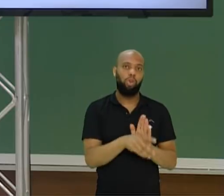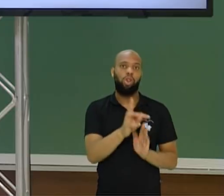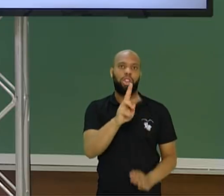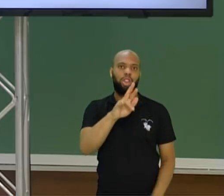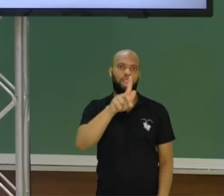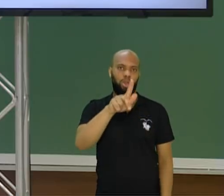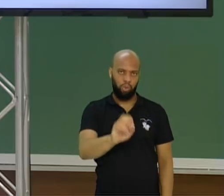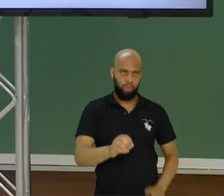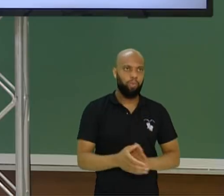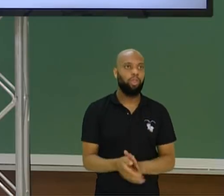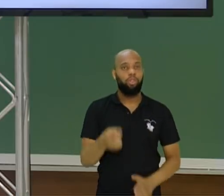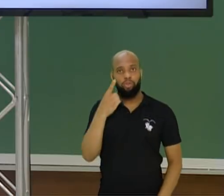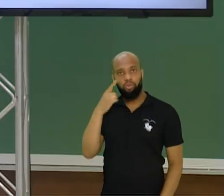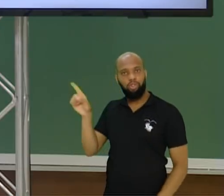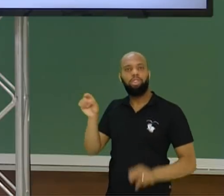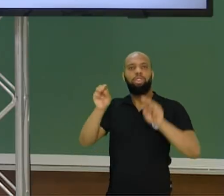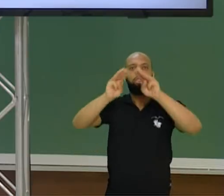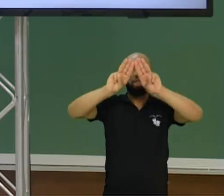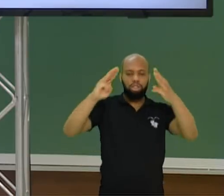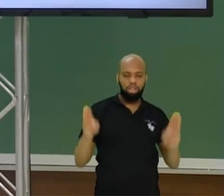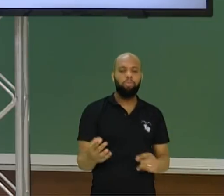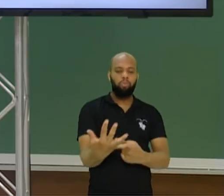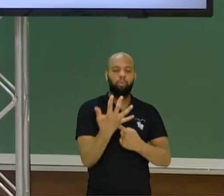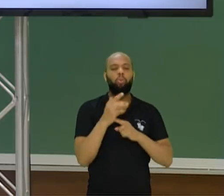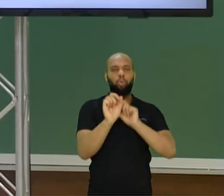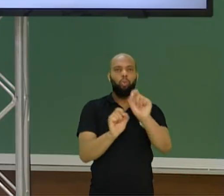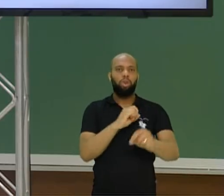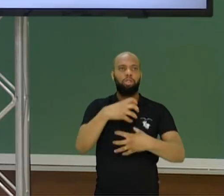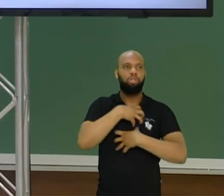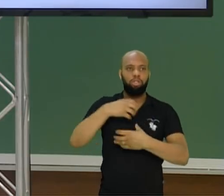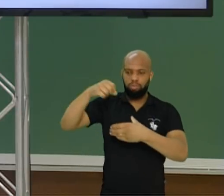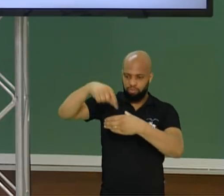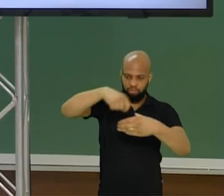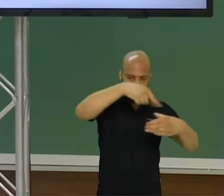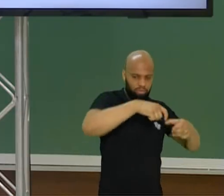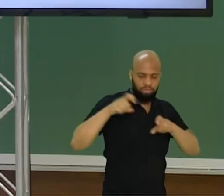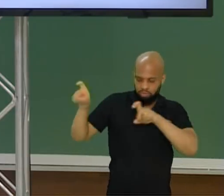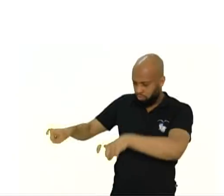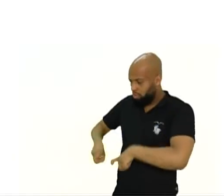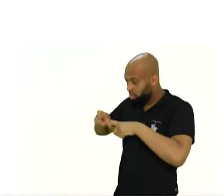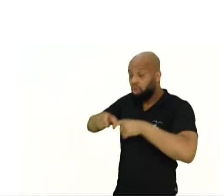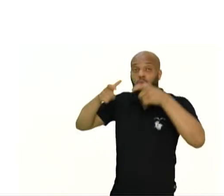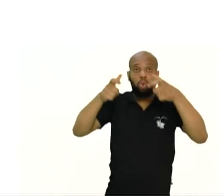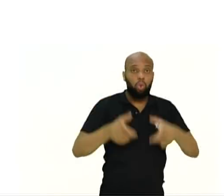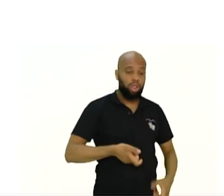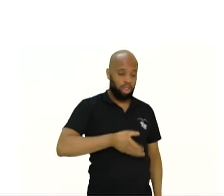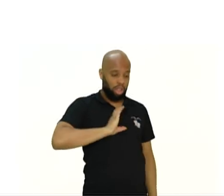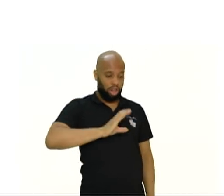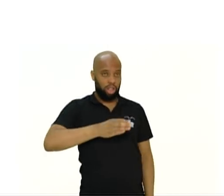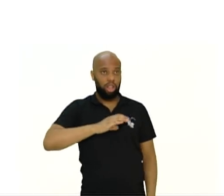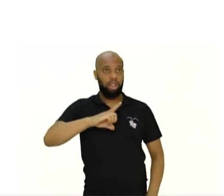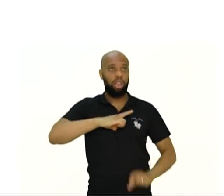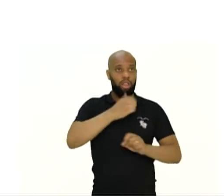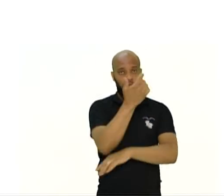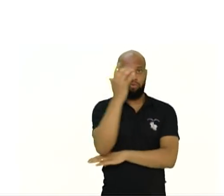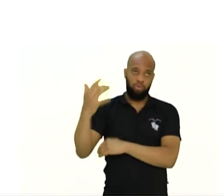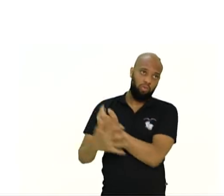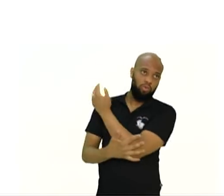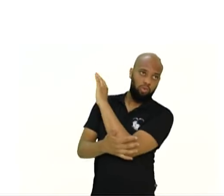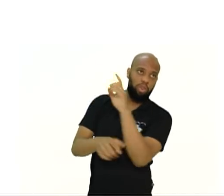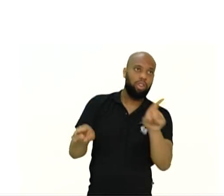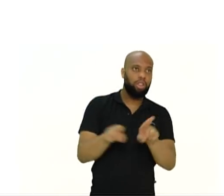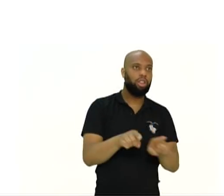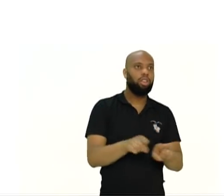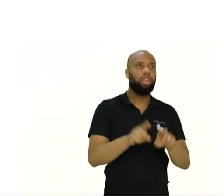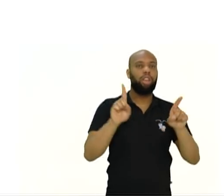trigo. Então, esse mapa aqui, ele mostra a produção agropecuária do Canadá. Então, a região de florestas, que é toda